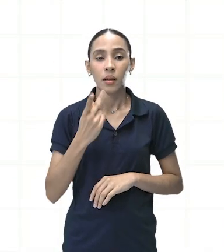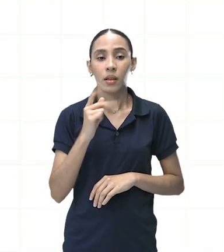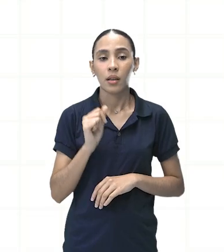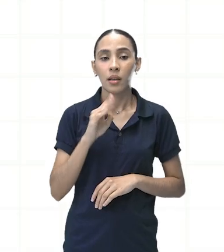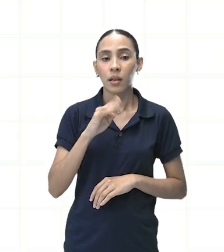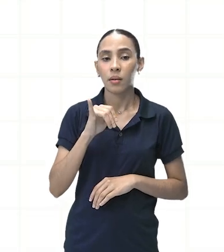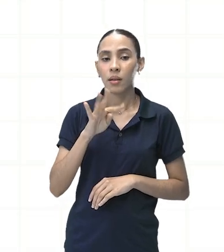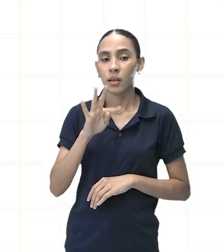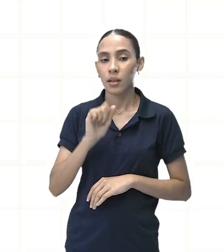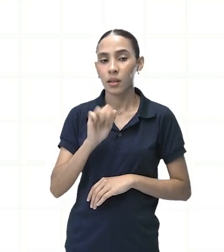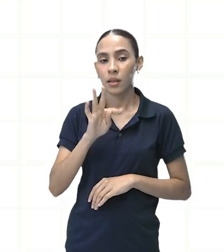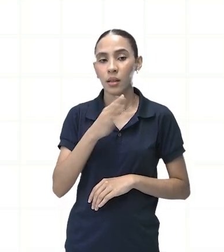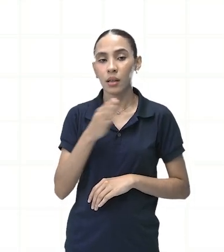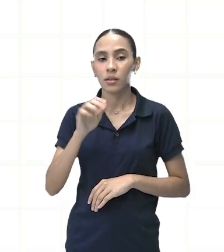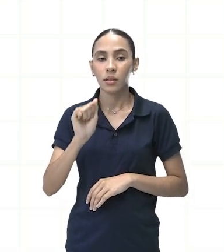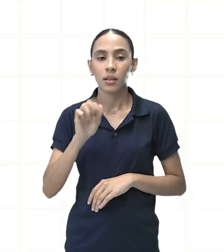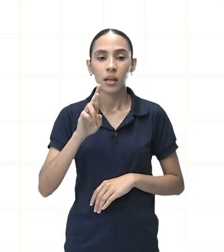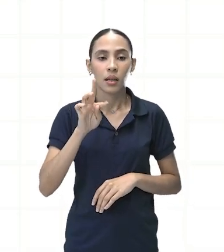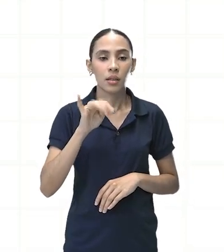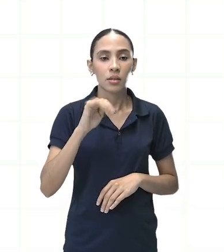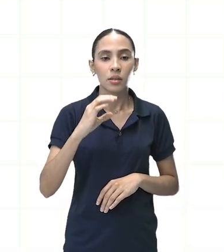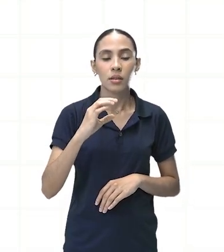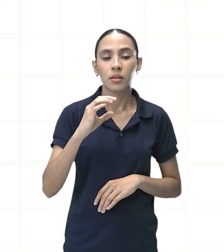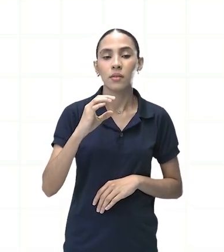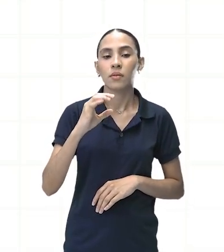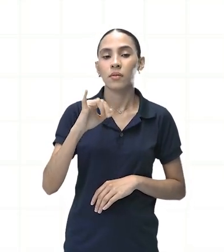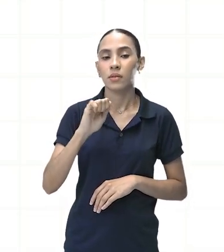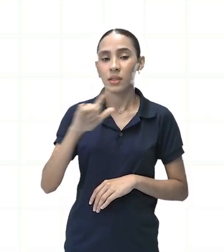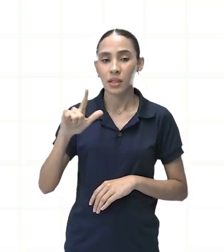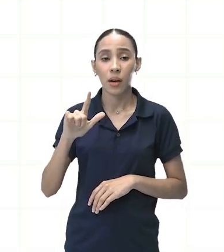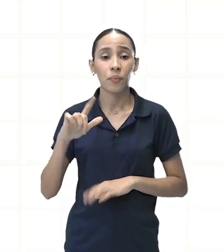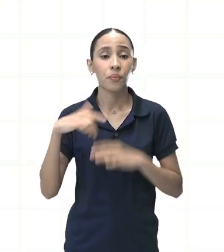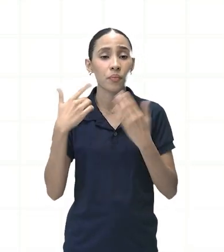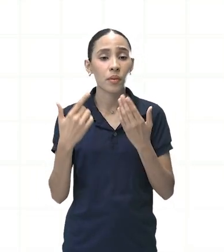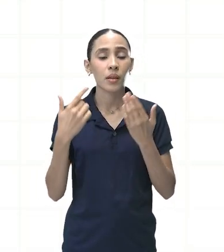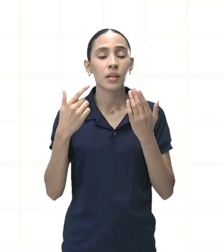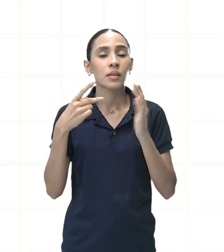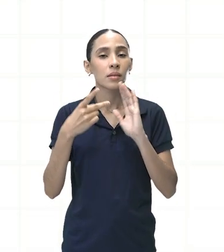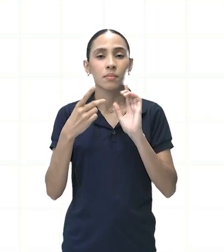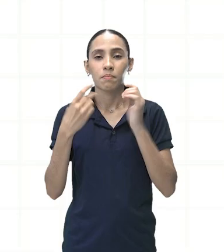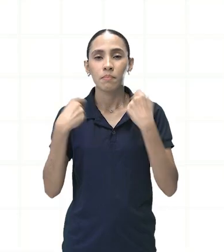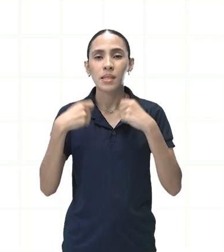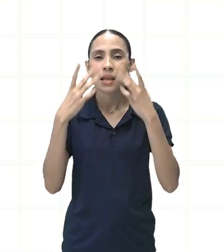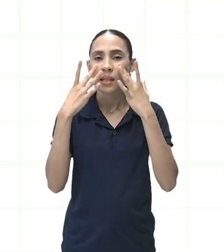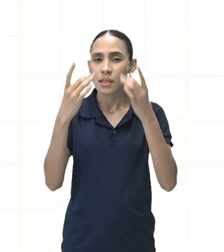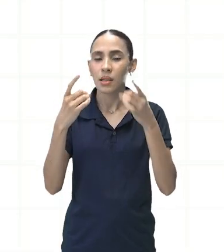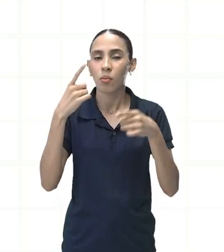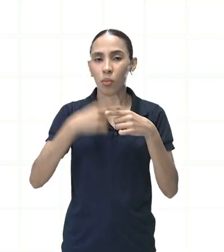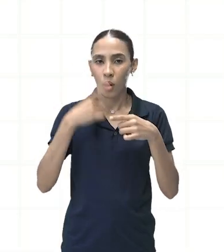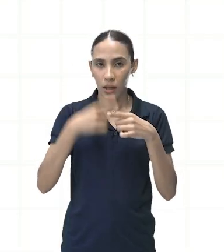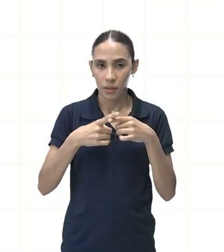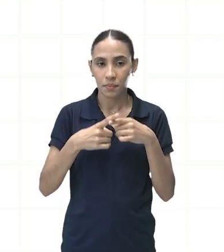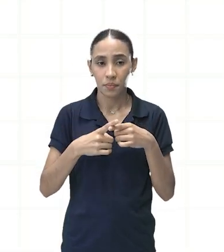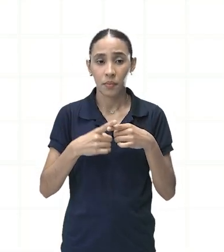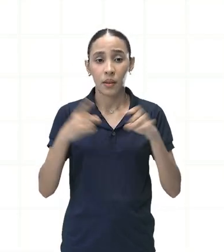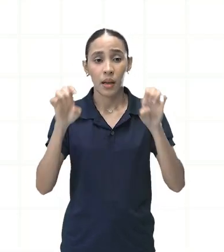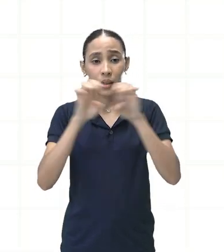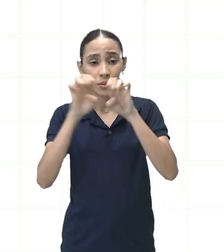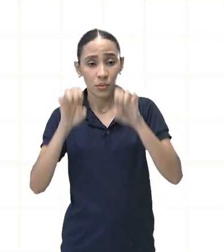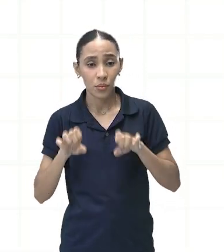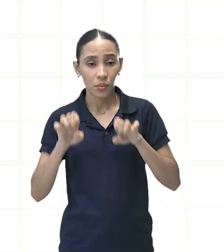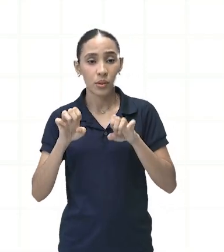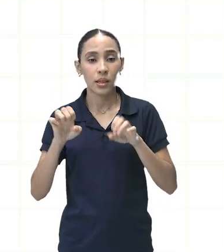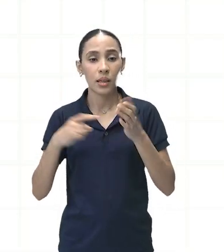habitat artificial. O que nós precisamos chamar atenção para isso? Porque é necessário, então, que as